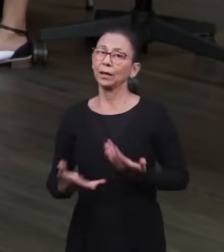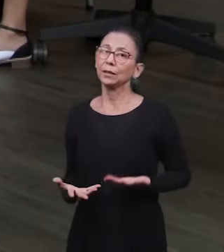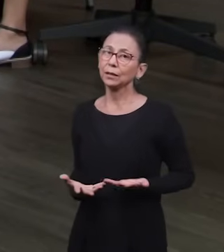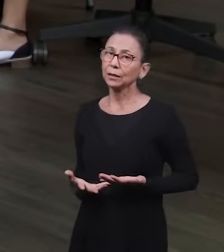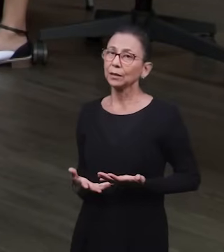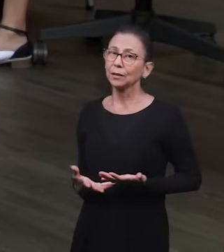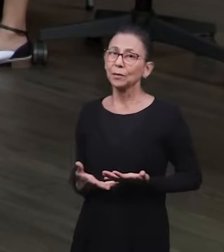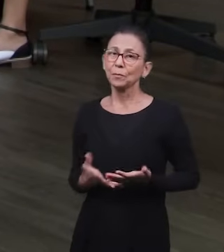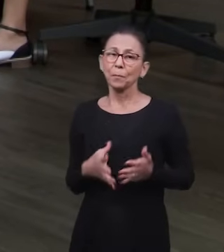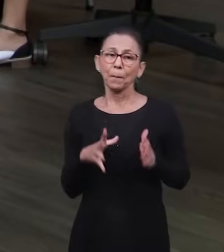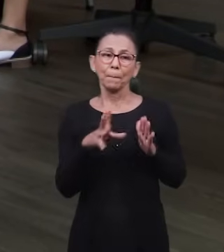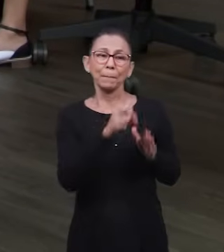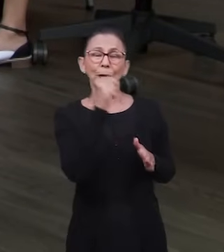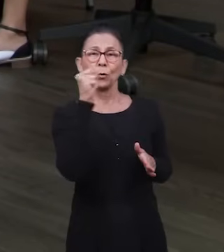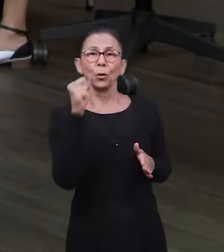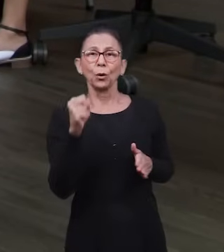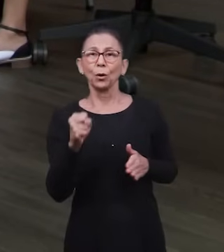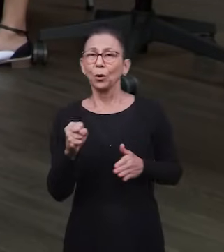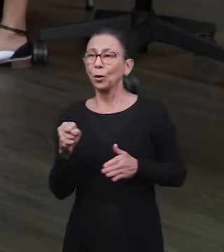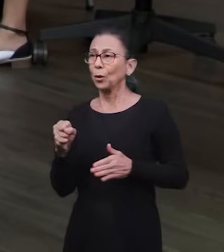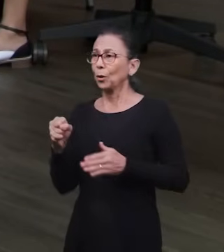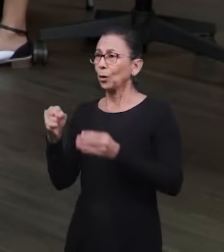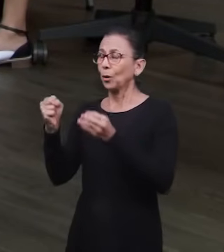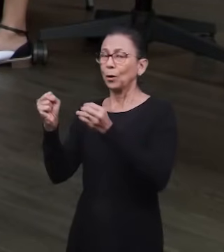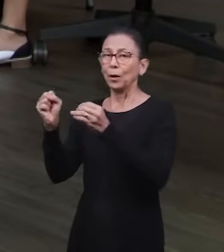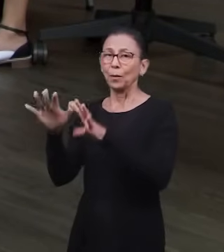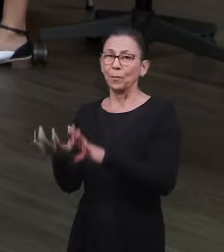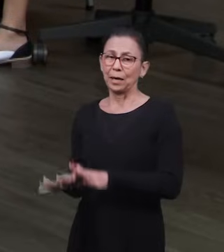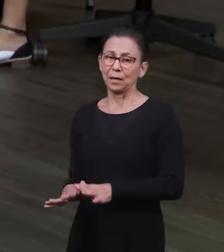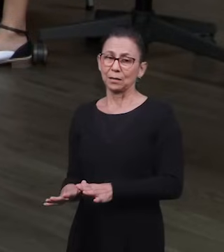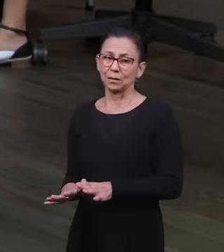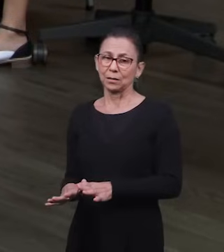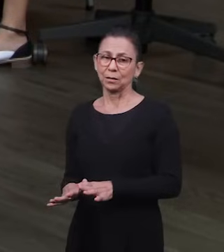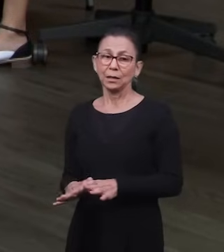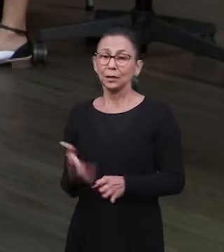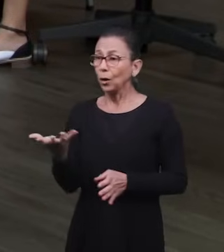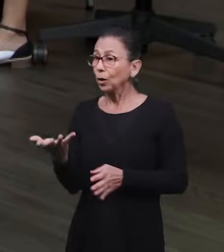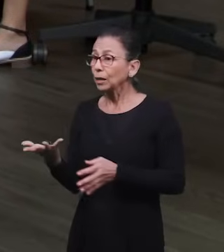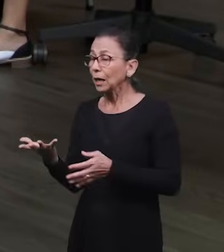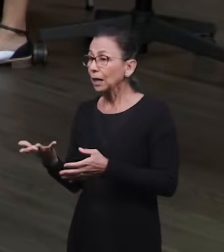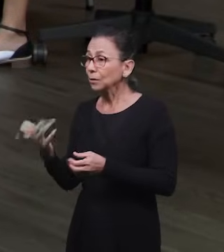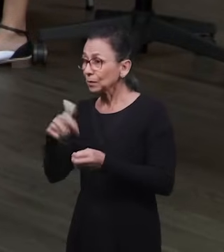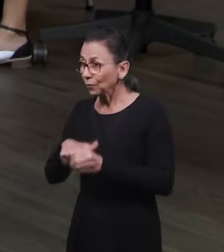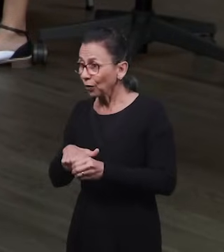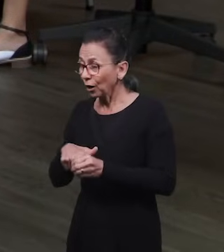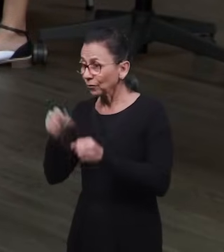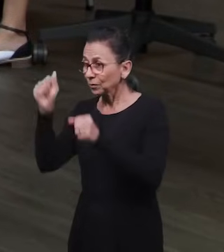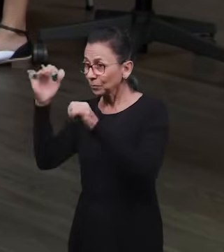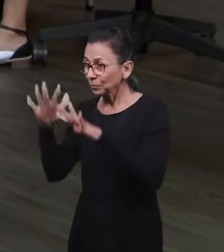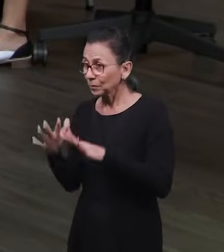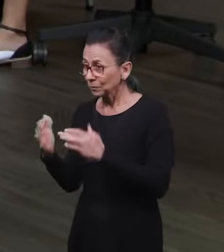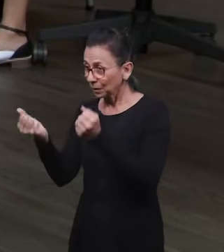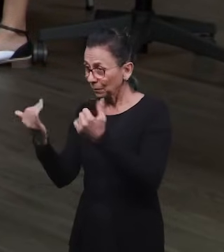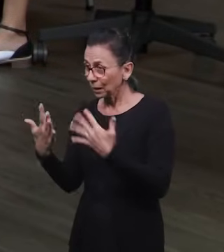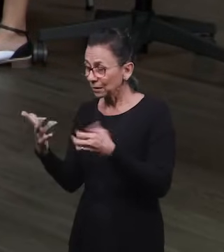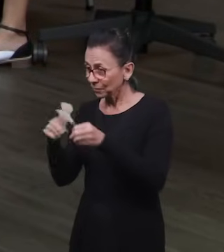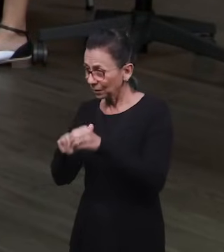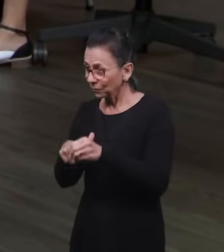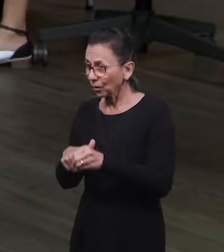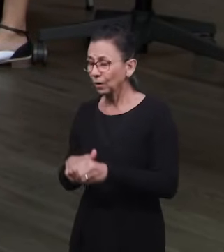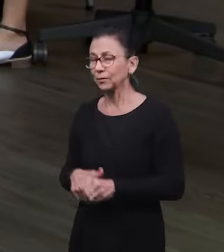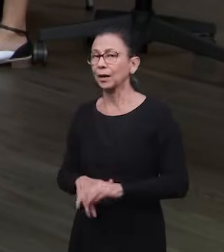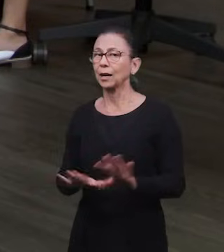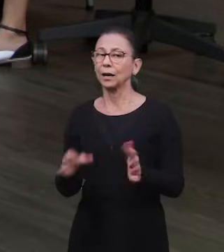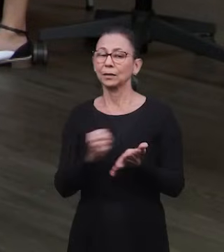mim, essa bênção é para mim. Ó, que negócio é esse? Por que ele levou isso embora? Quero de volta. Só não tem mais jeito, não. Então, quer dizer, aí quando você diz,